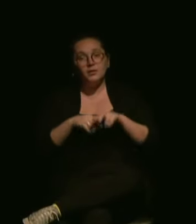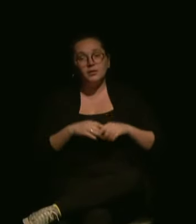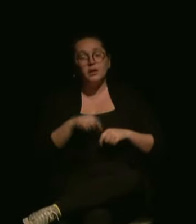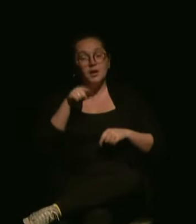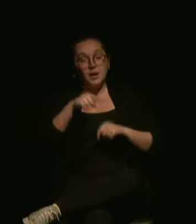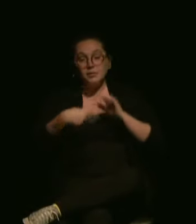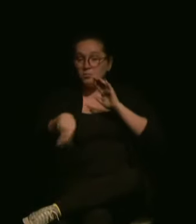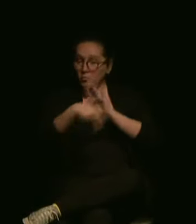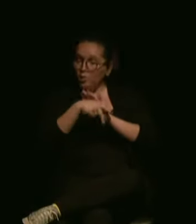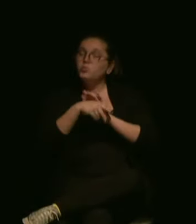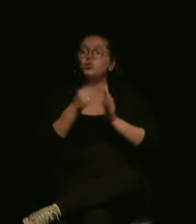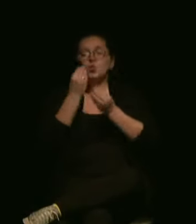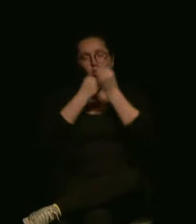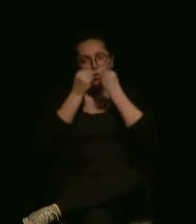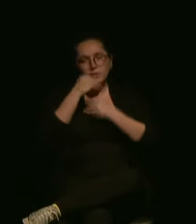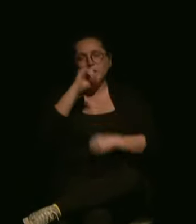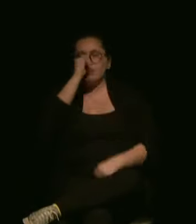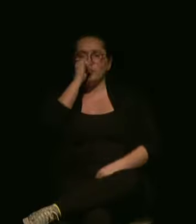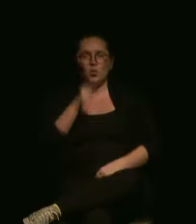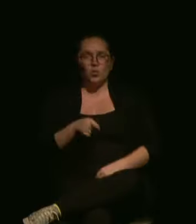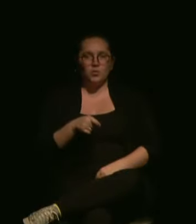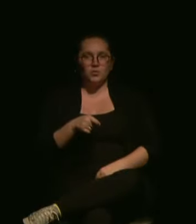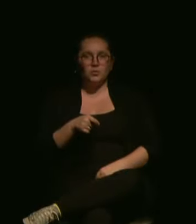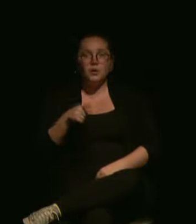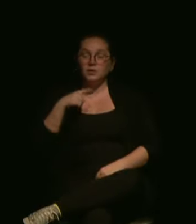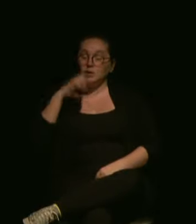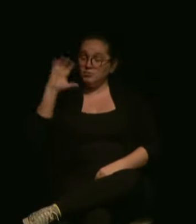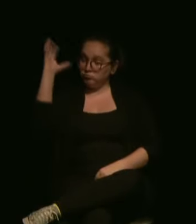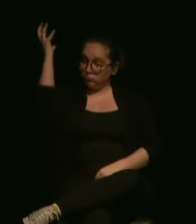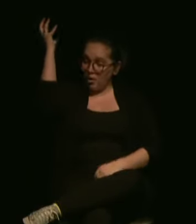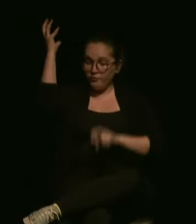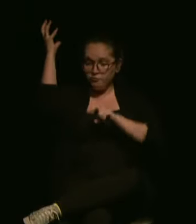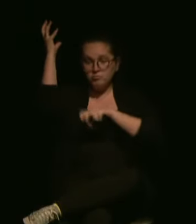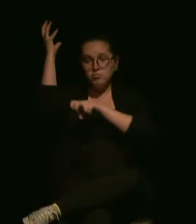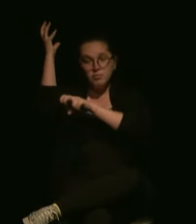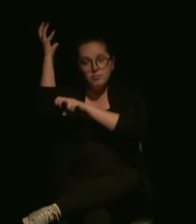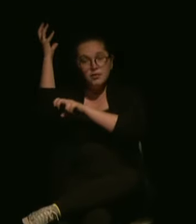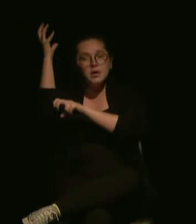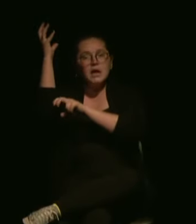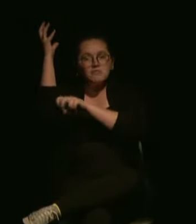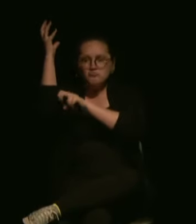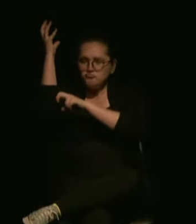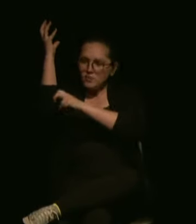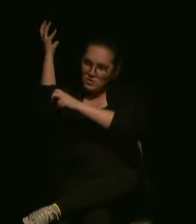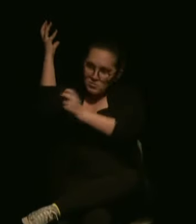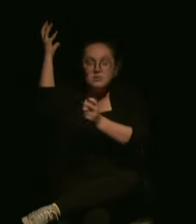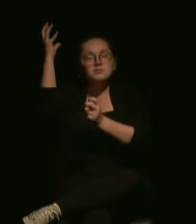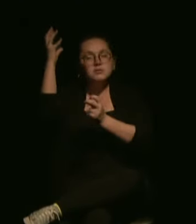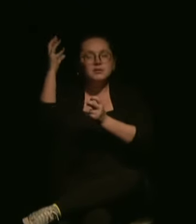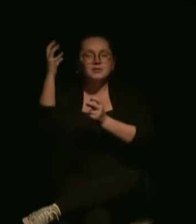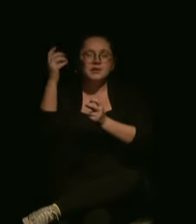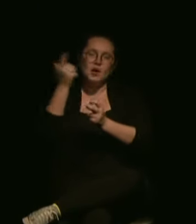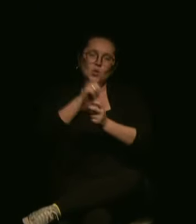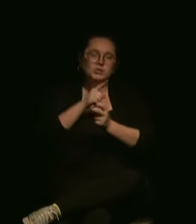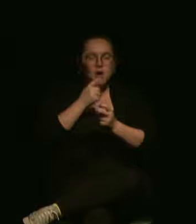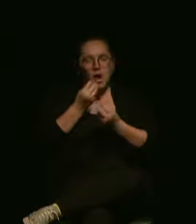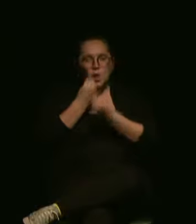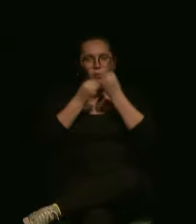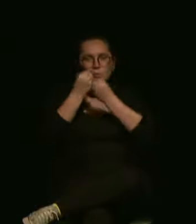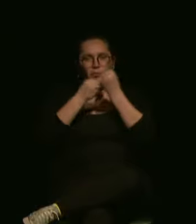comer para porco. Porco chega debaixo do pé de um buzeiro, fuça até que arranca ela, dá com ela debaixo do chão e